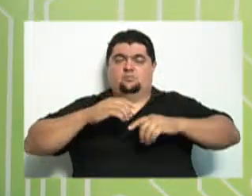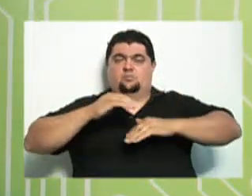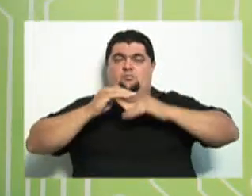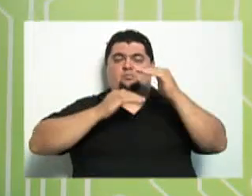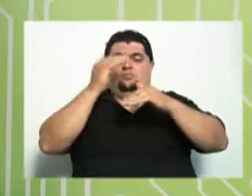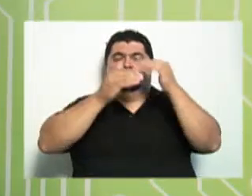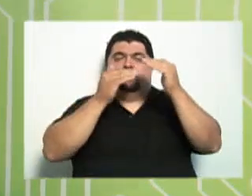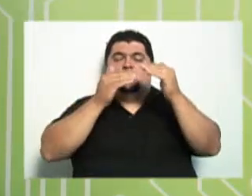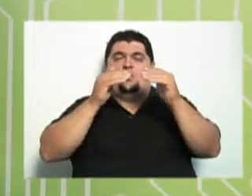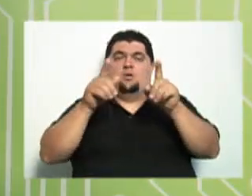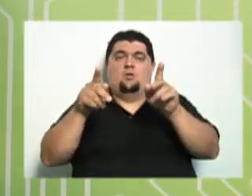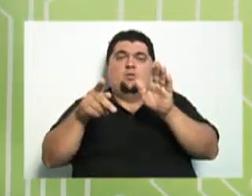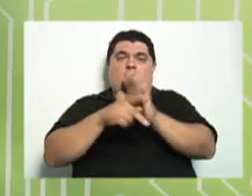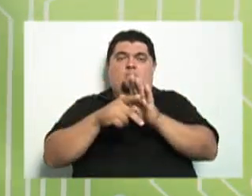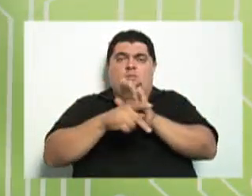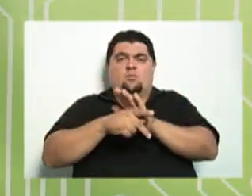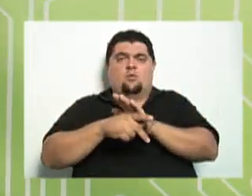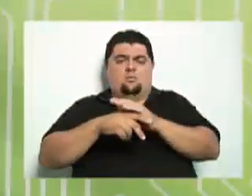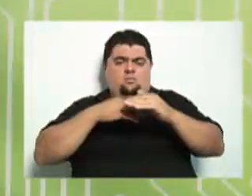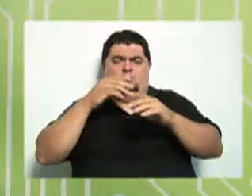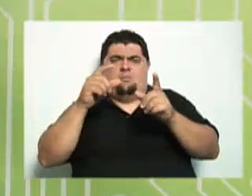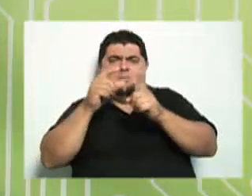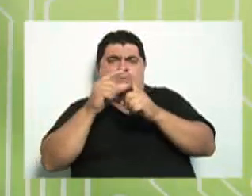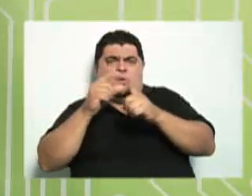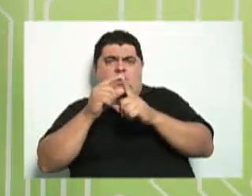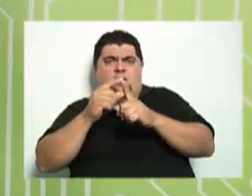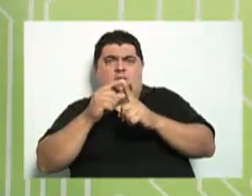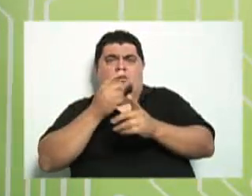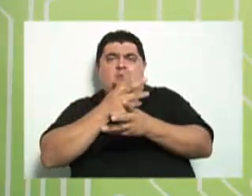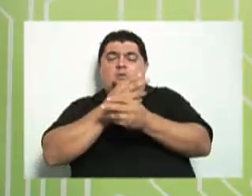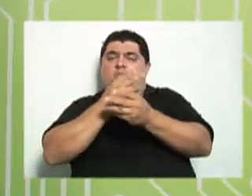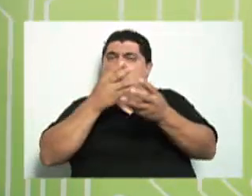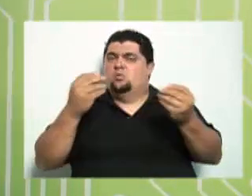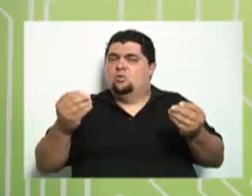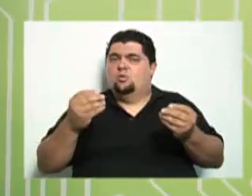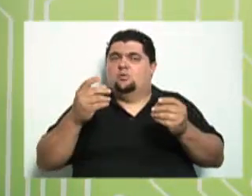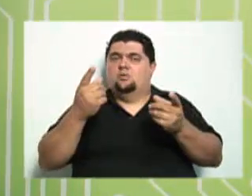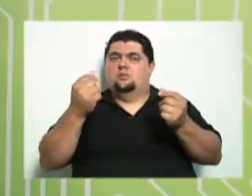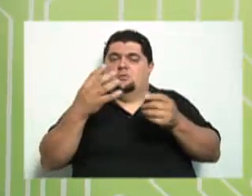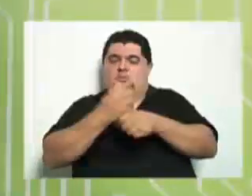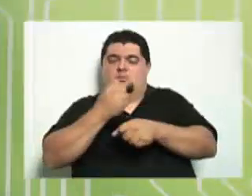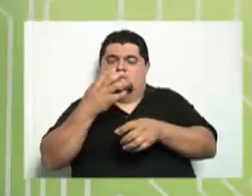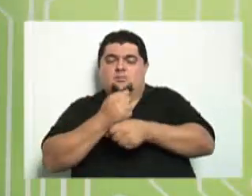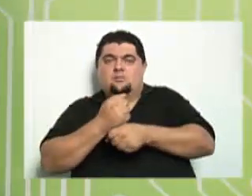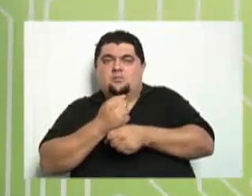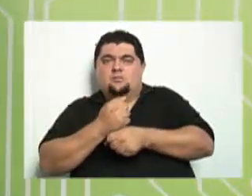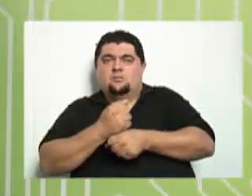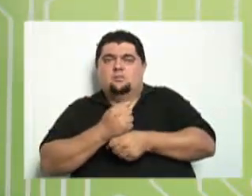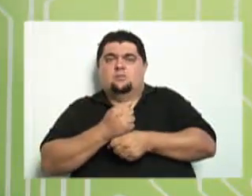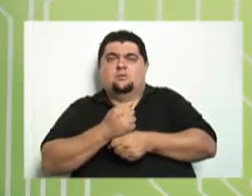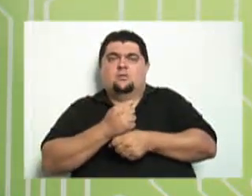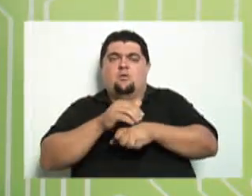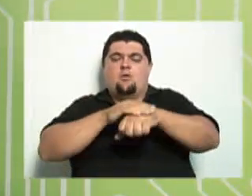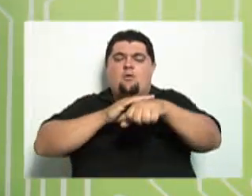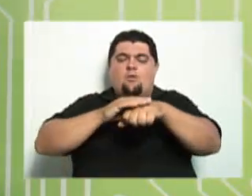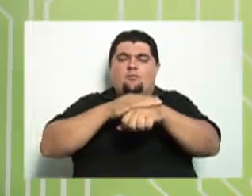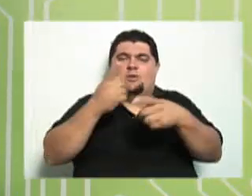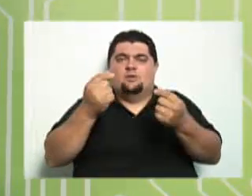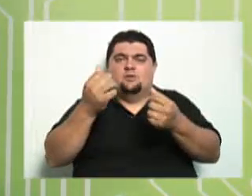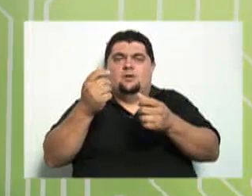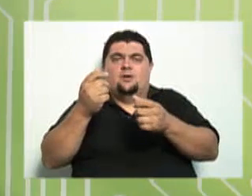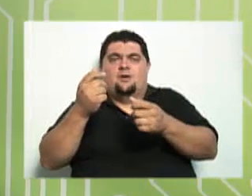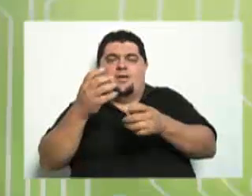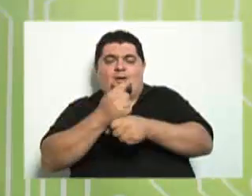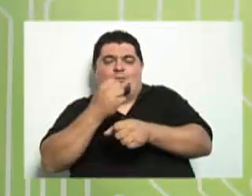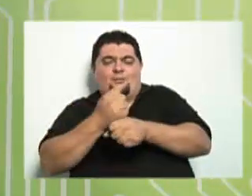sustentável. Essa palavra desenvolvimento sustentável está muito ligada à questão de economia regional. Quando a gente discute a economia de uma região, nós